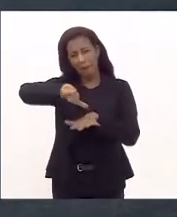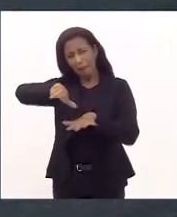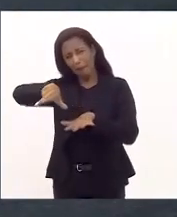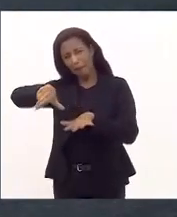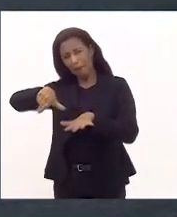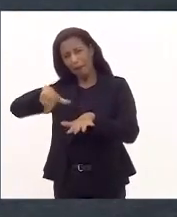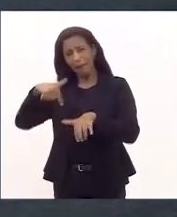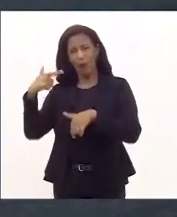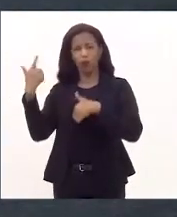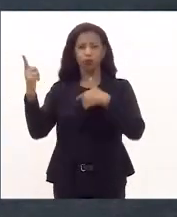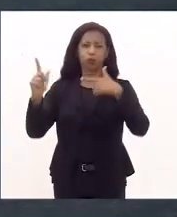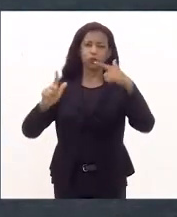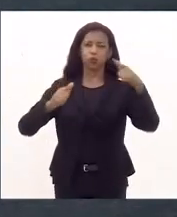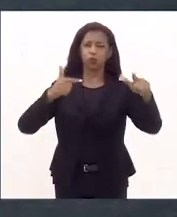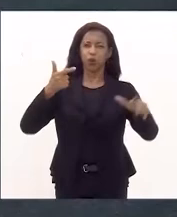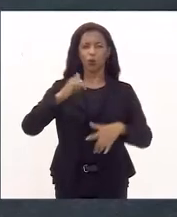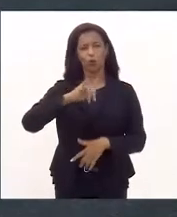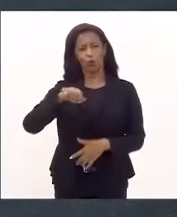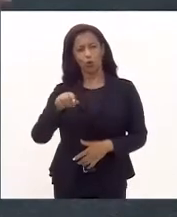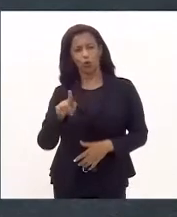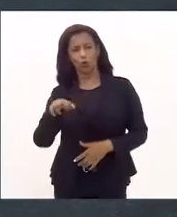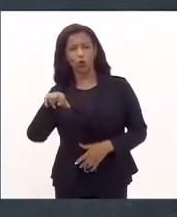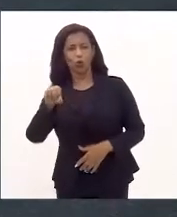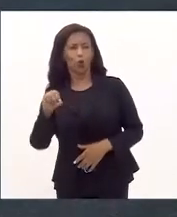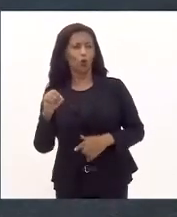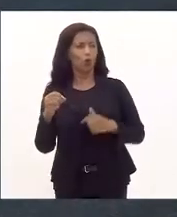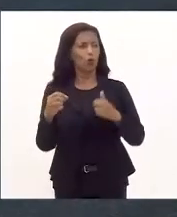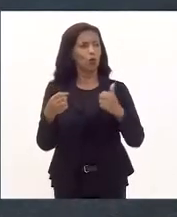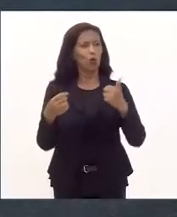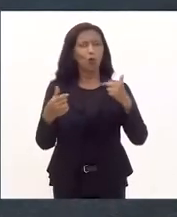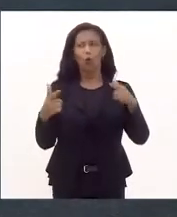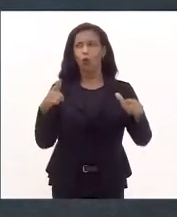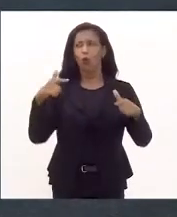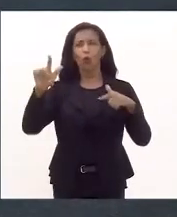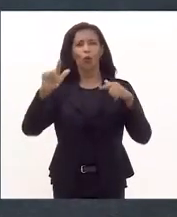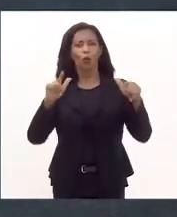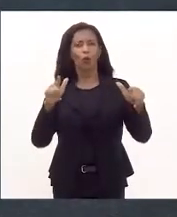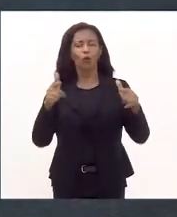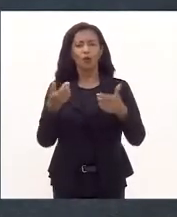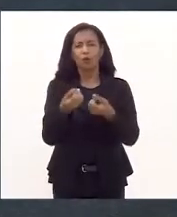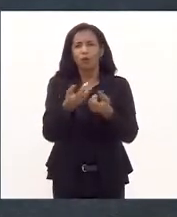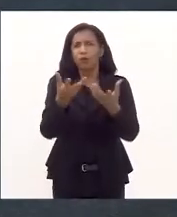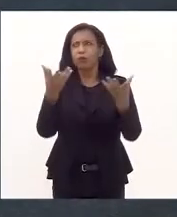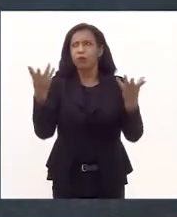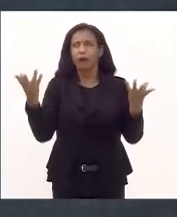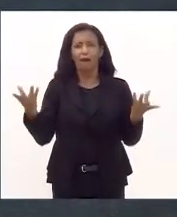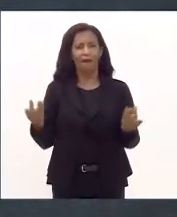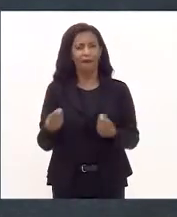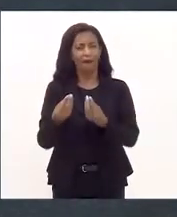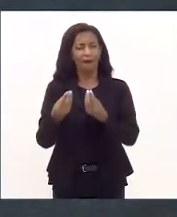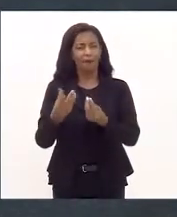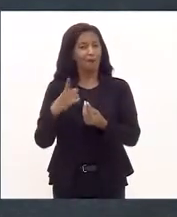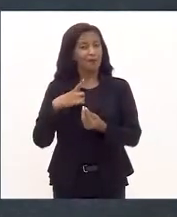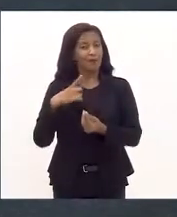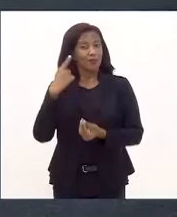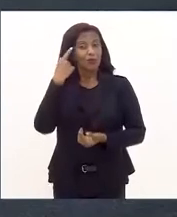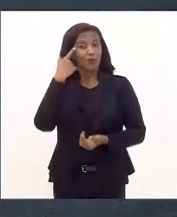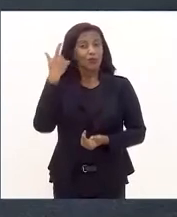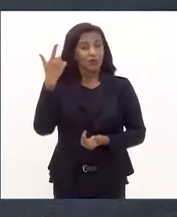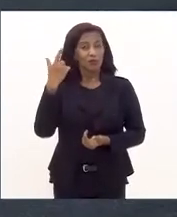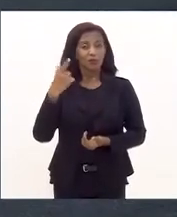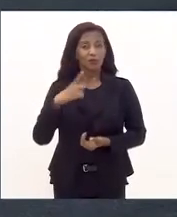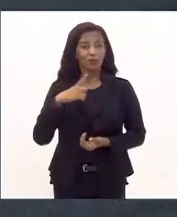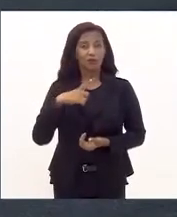como outros, o jongo, o maneiro pau, ou seja, é uma quantidade enorme. Para se ter noção, por